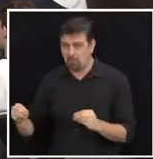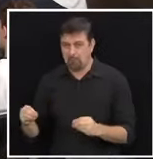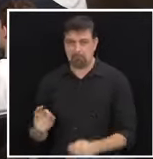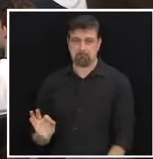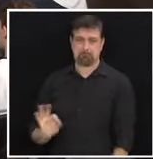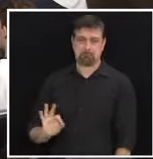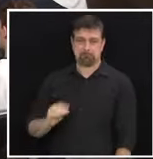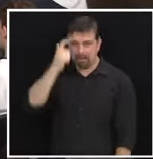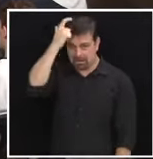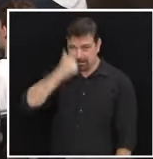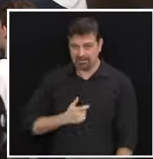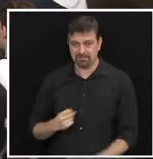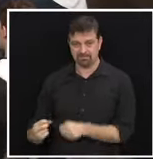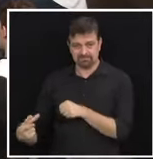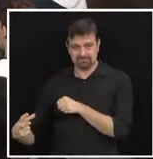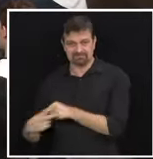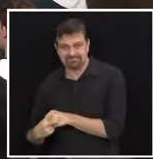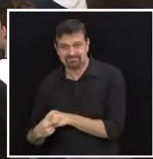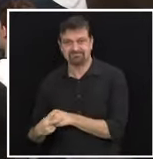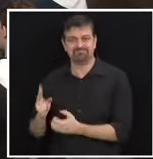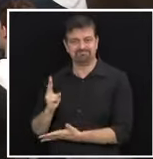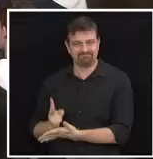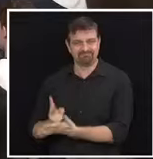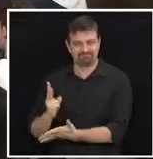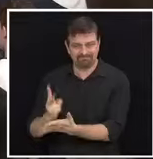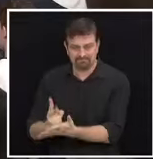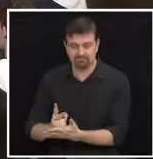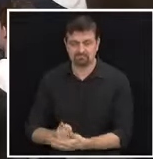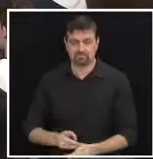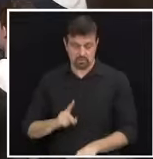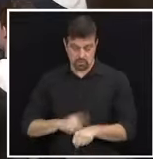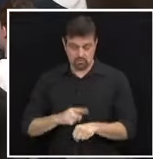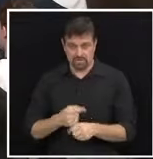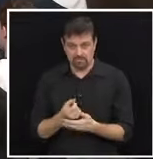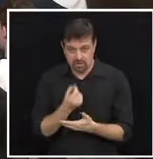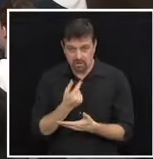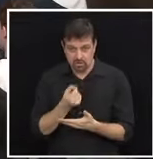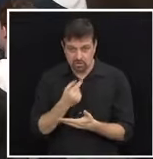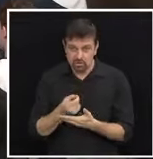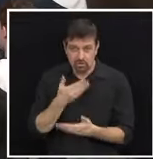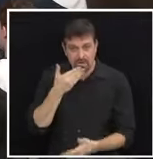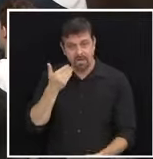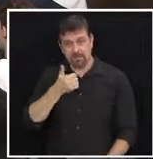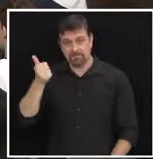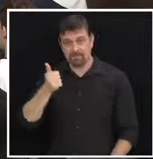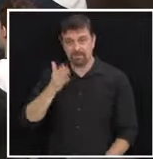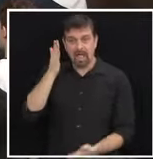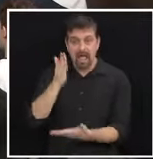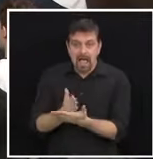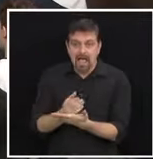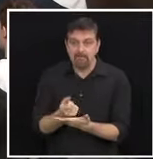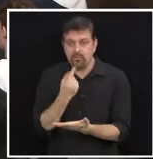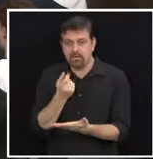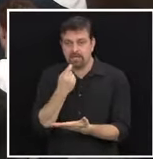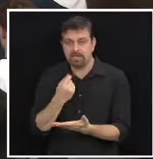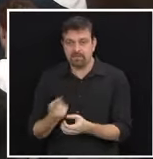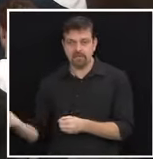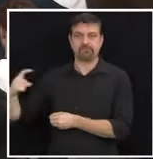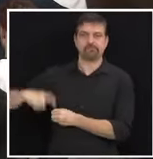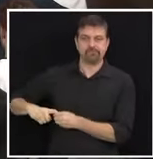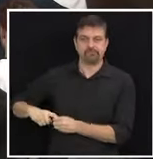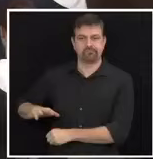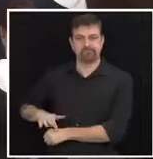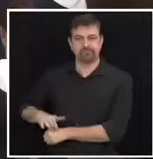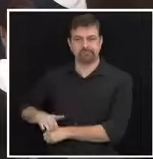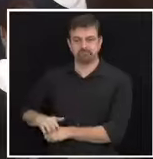resposta virótica ela é não respondedora. Durante o tratamento, responde. Parou o tratamento, ela não responde. Donizete, por que? Desculpa